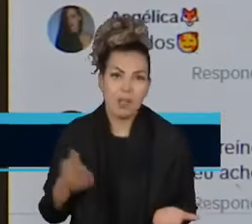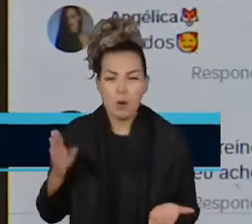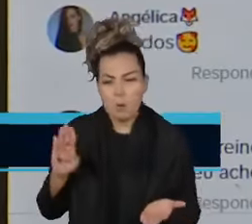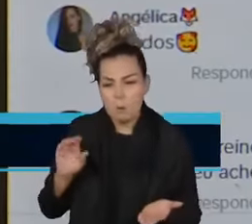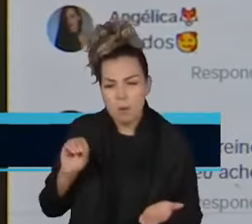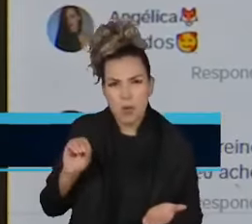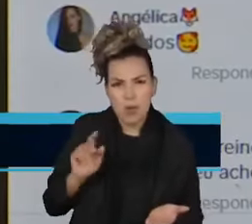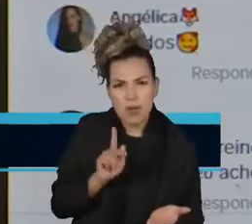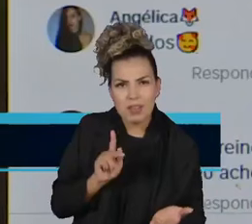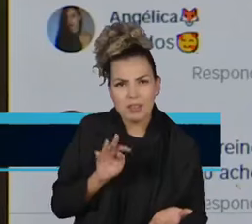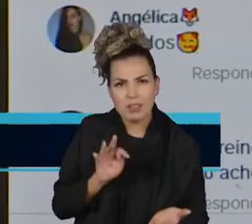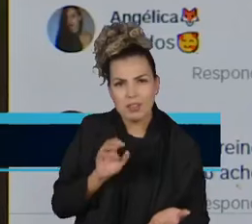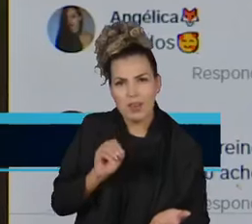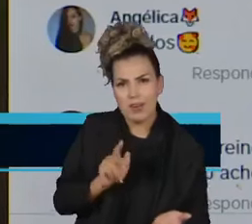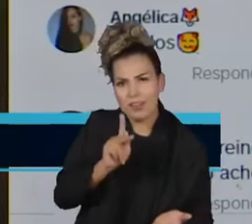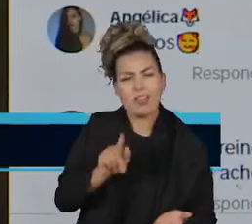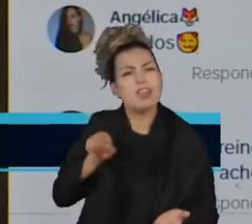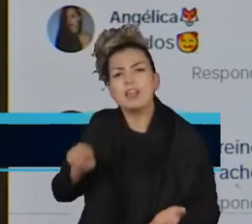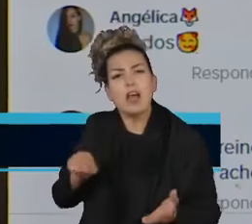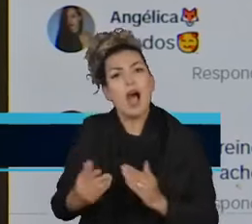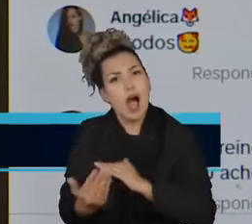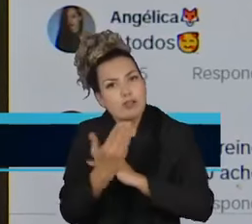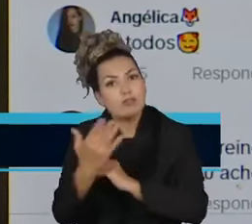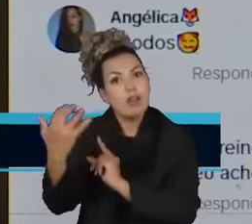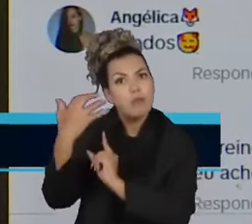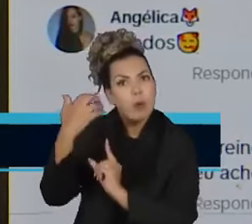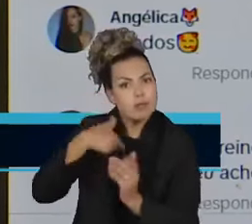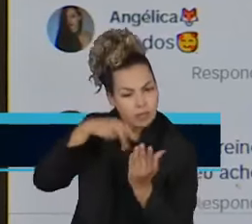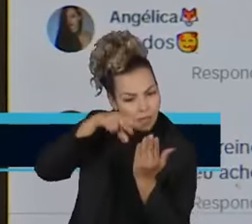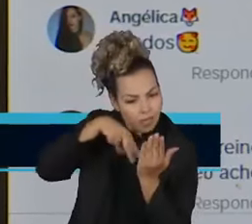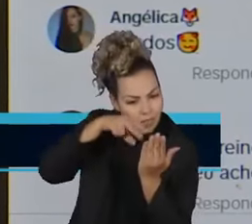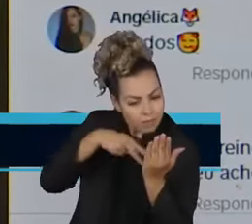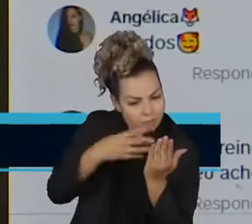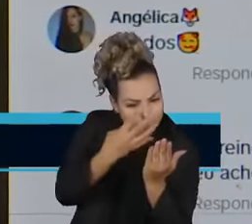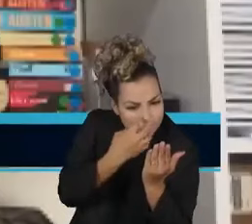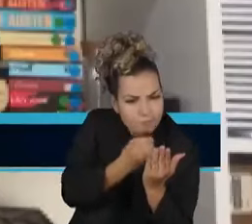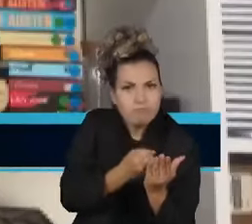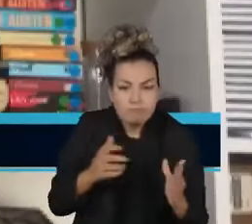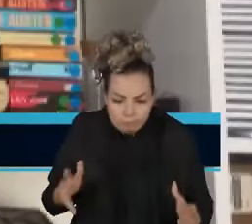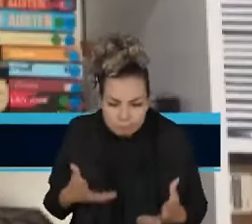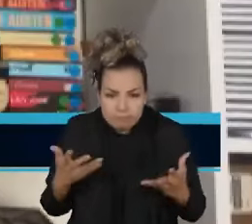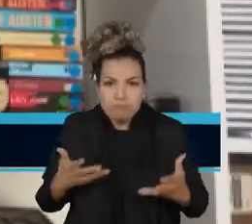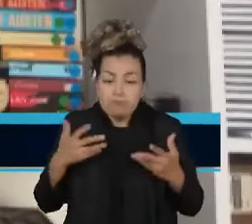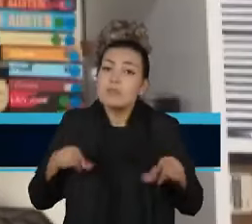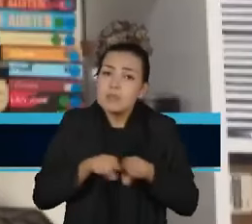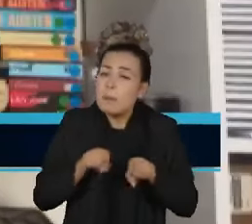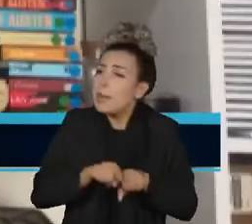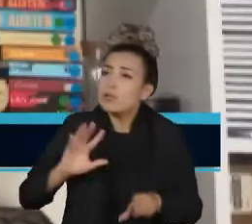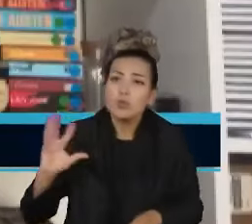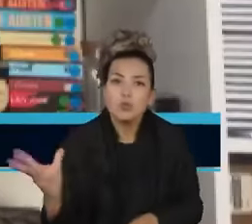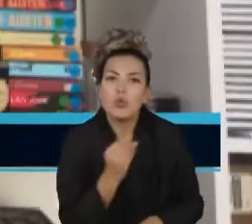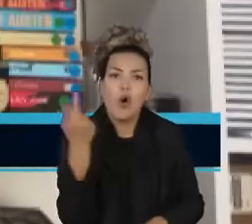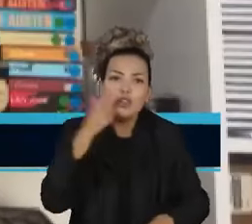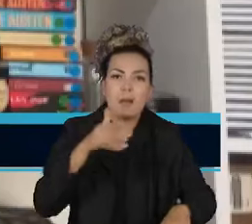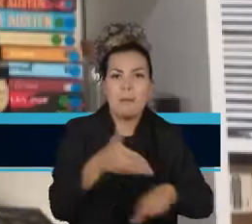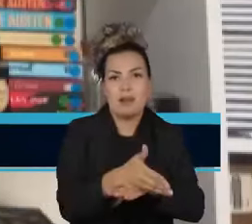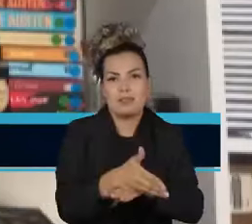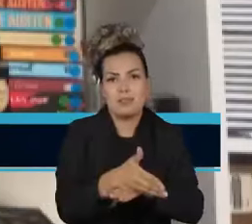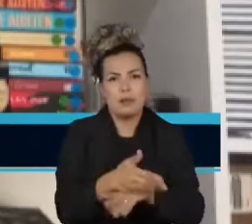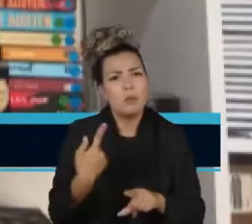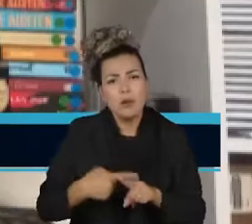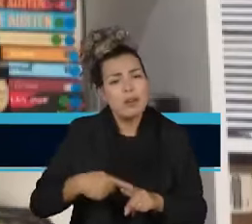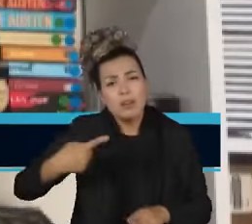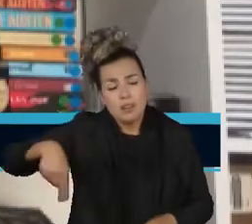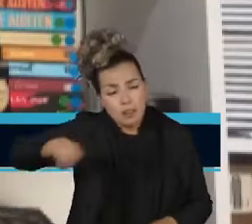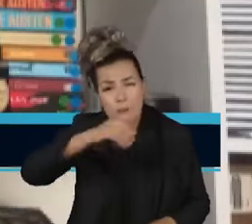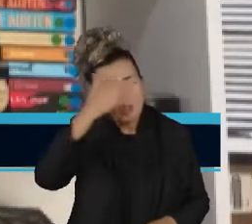revitalizou a paixão pela leitura, mas também tem democratizado o acesso. As pessoas começaram a entender que o livro era uma coisa acessível,